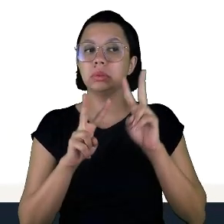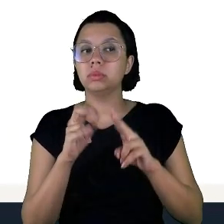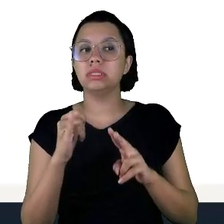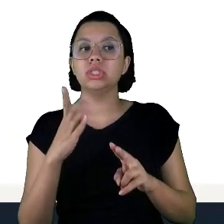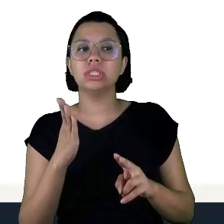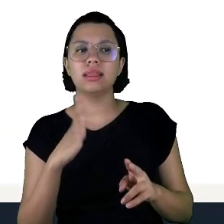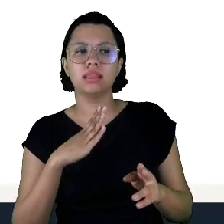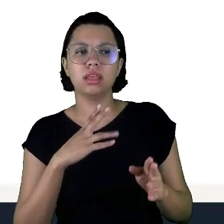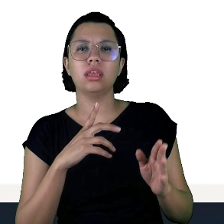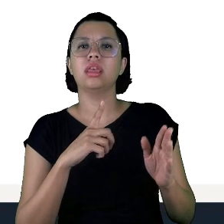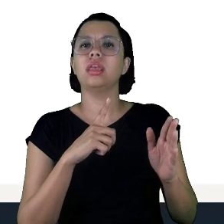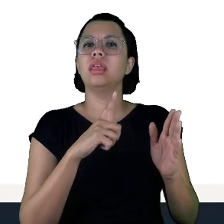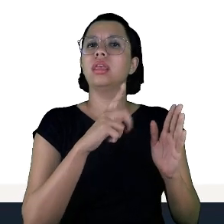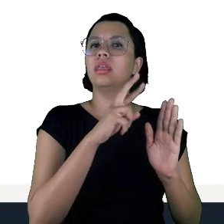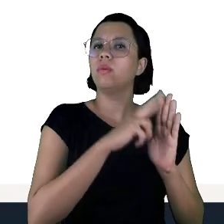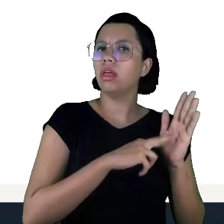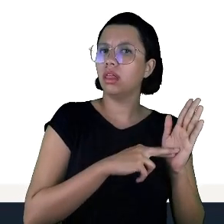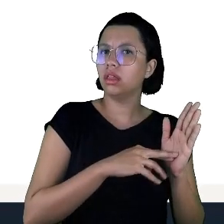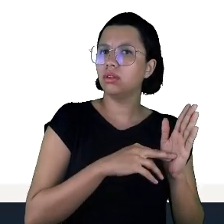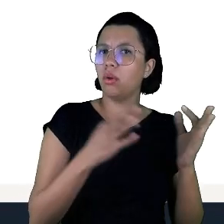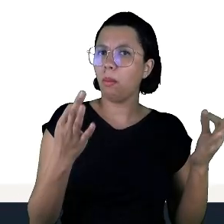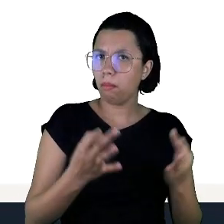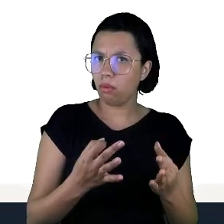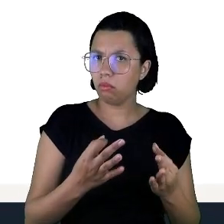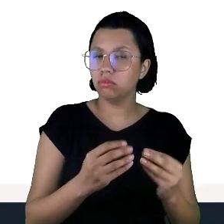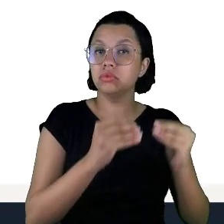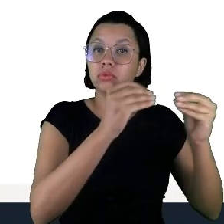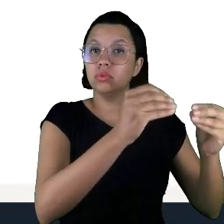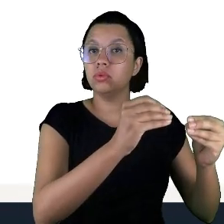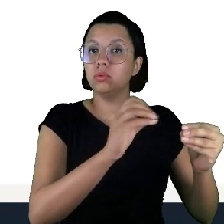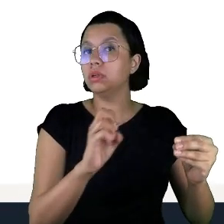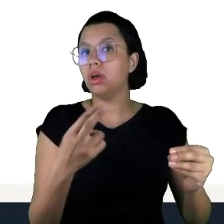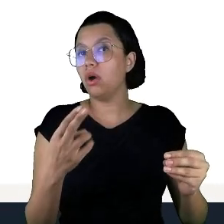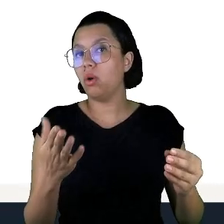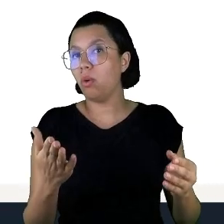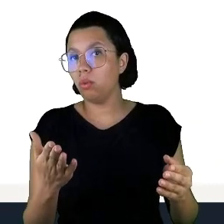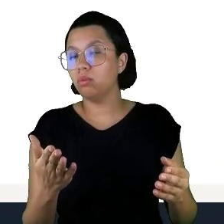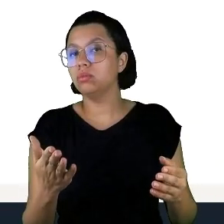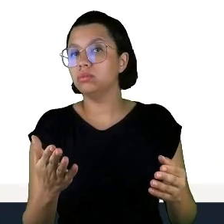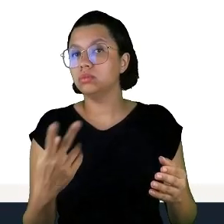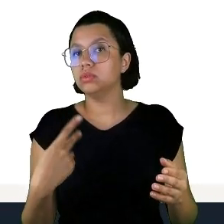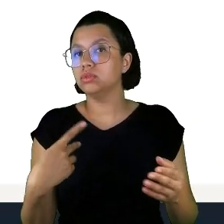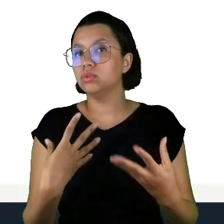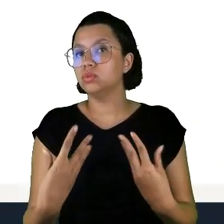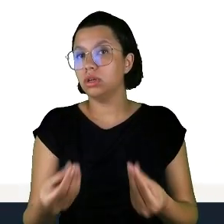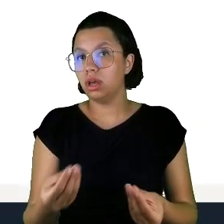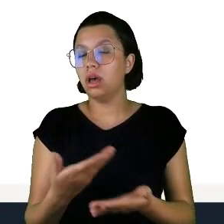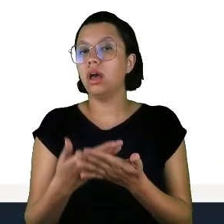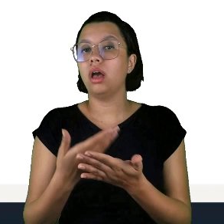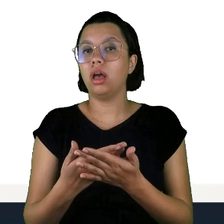com a SET, se a gente vê se a gente já tem o relatório pronto, é só incluir, ou caso contrário, nós vamos